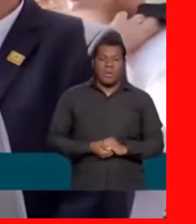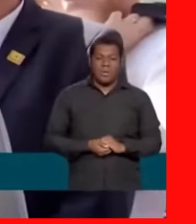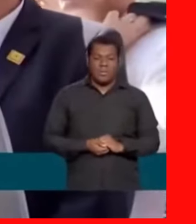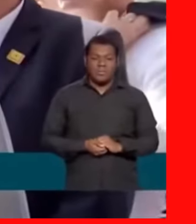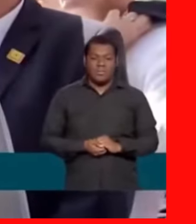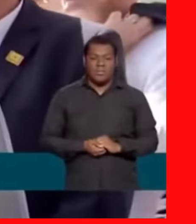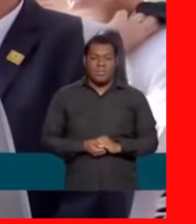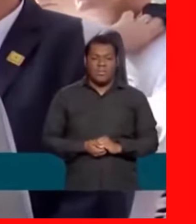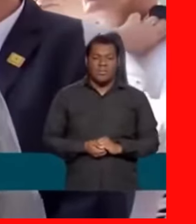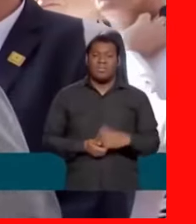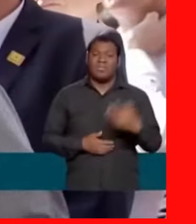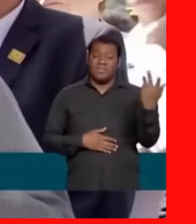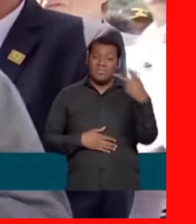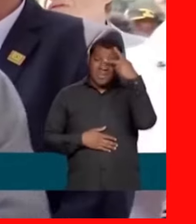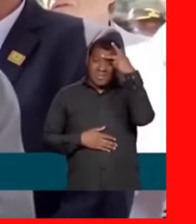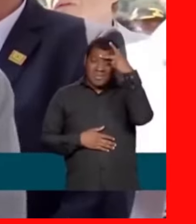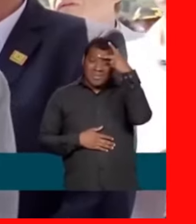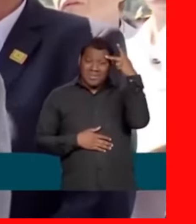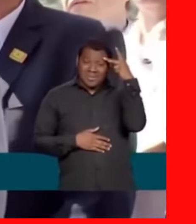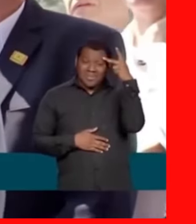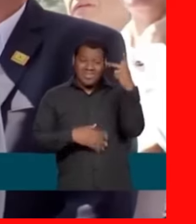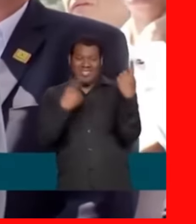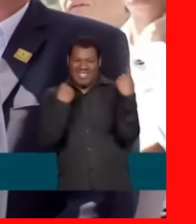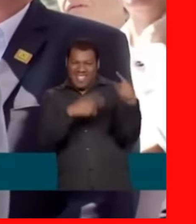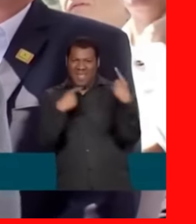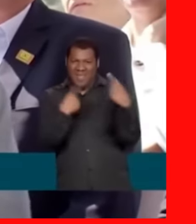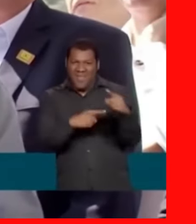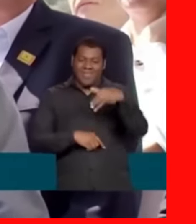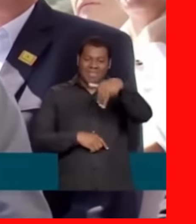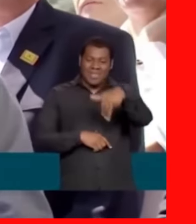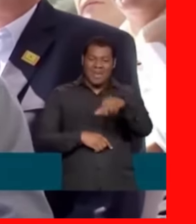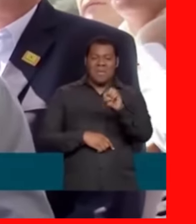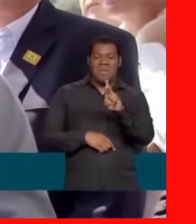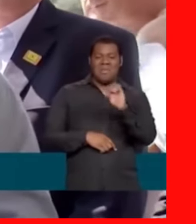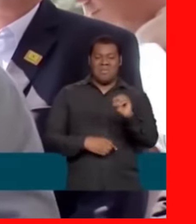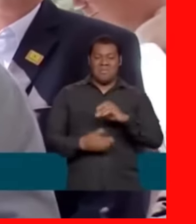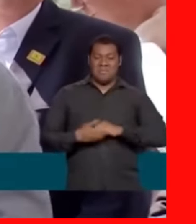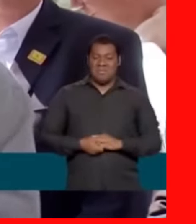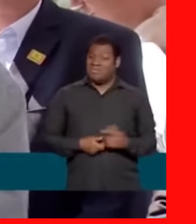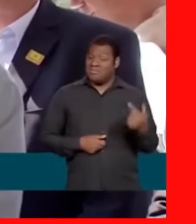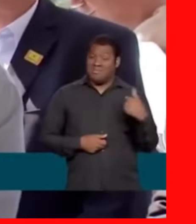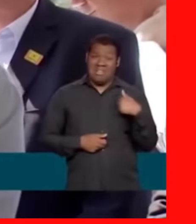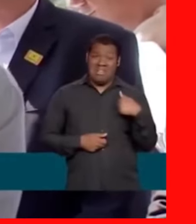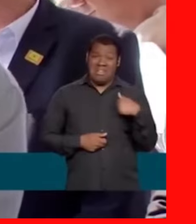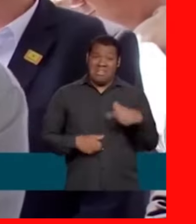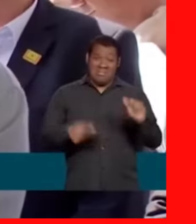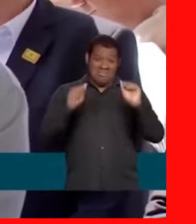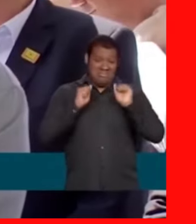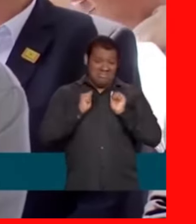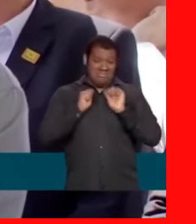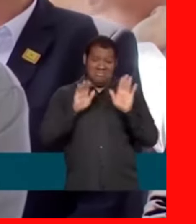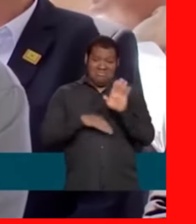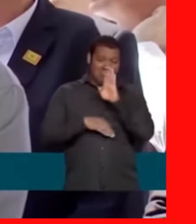para atacar o Moro e as autoridades públicas? Eu não vou falar, porque eu acho que é mais uma armação do